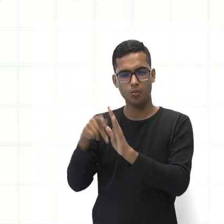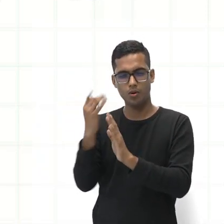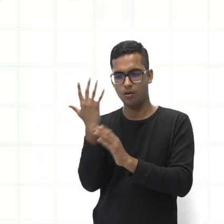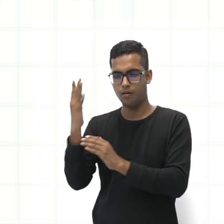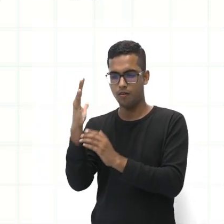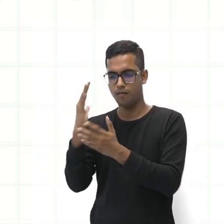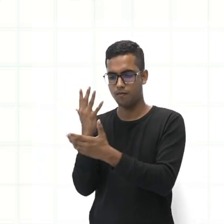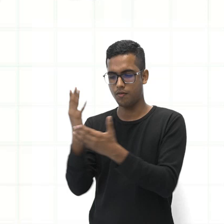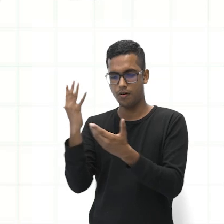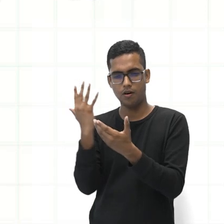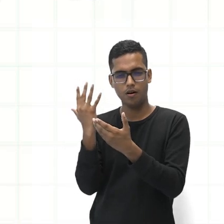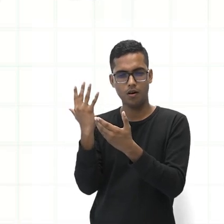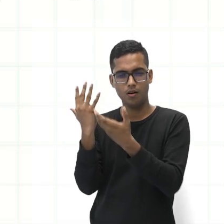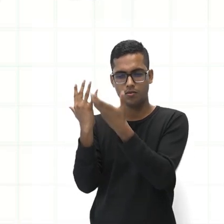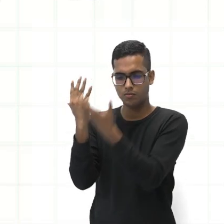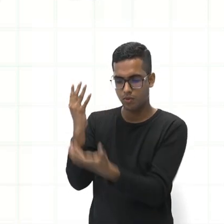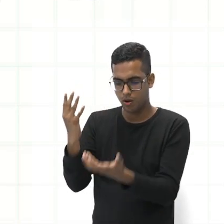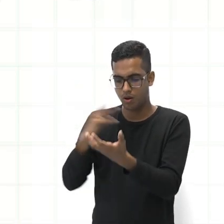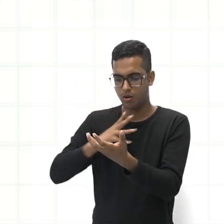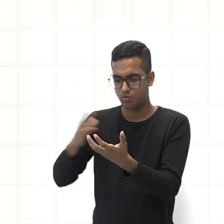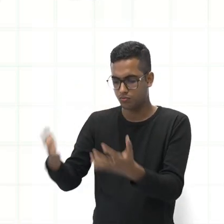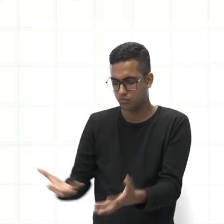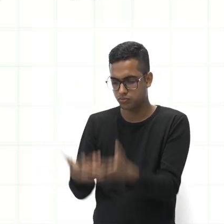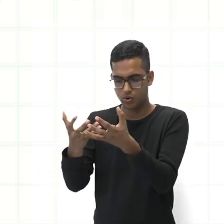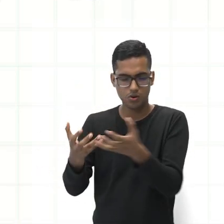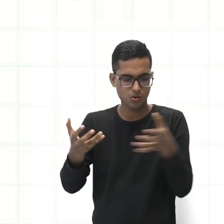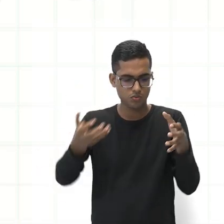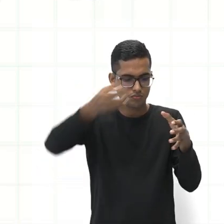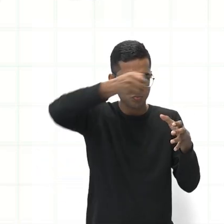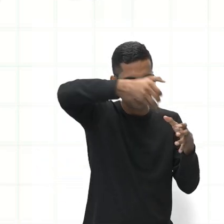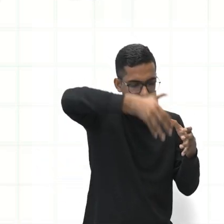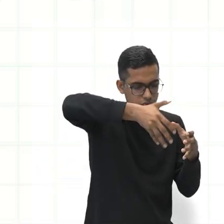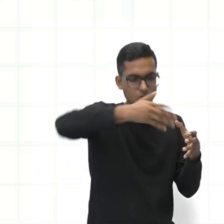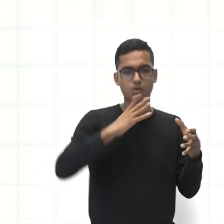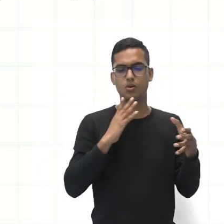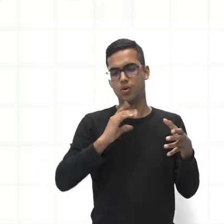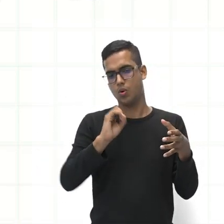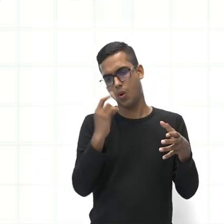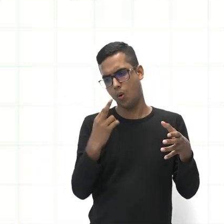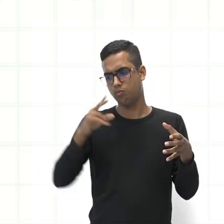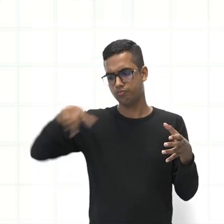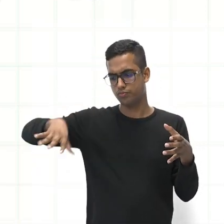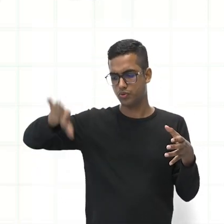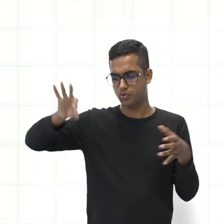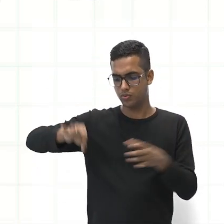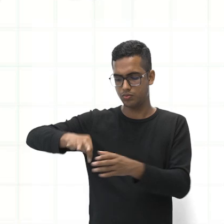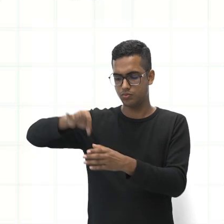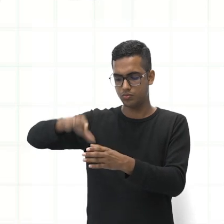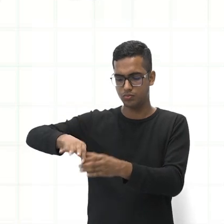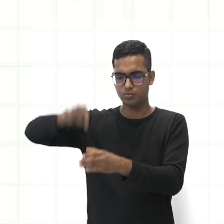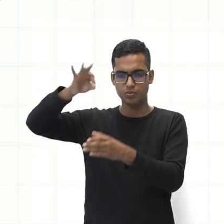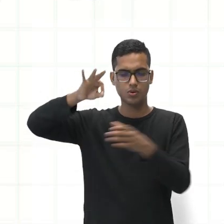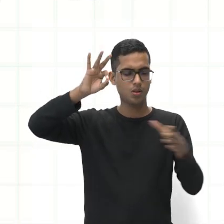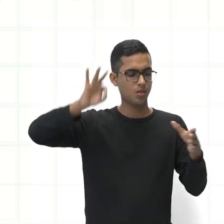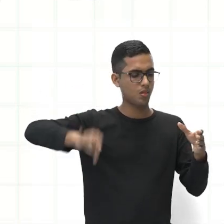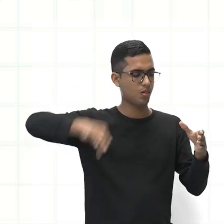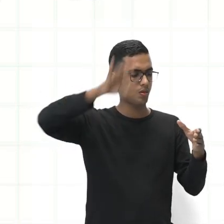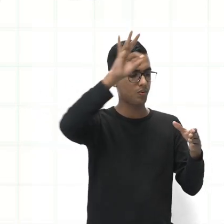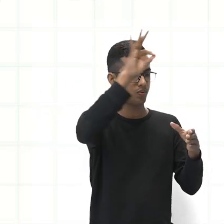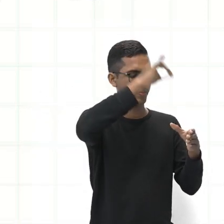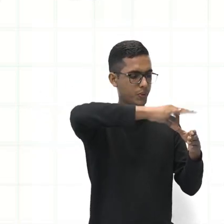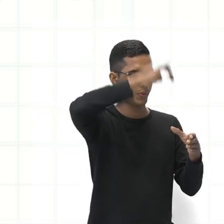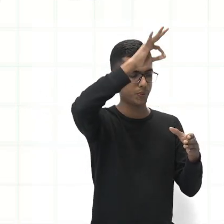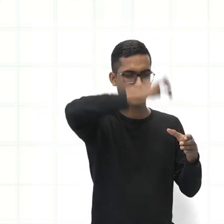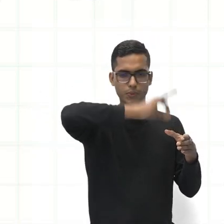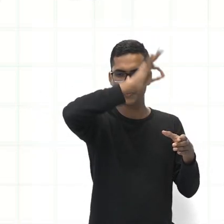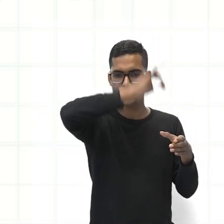vão fazer o quê? Vão se soltar e ali você vai ter o seu solvente, né, com o soluto, e você